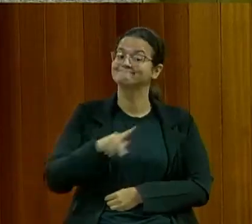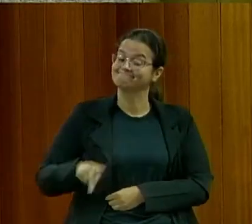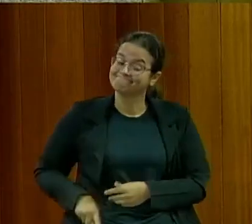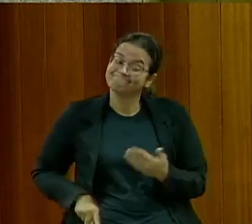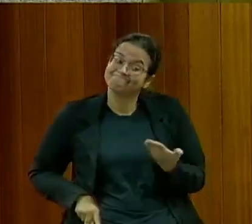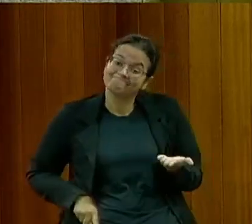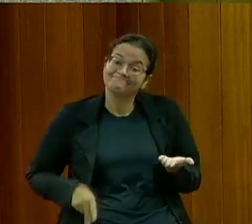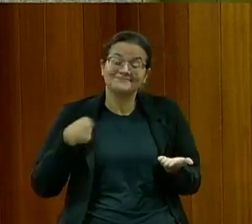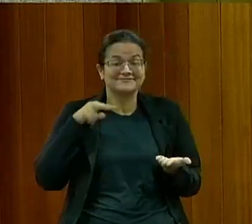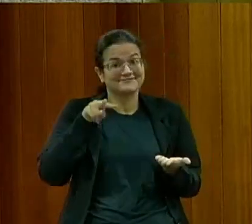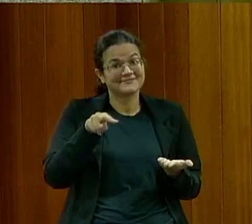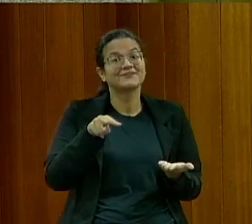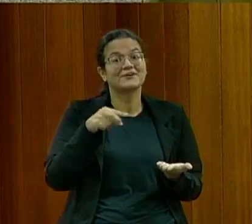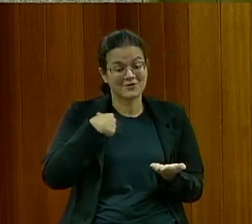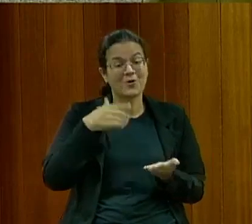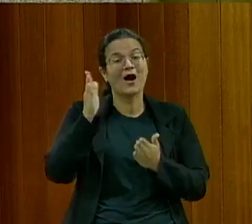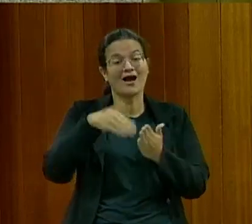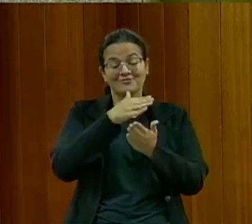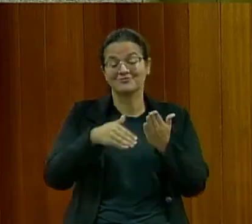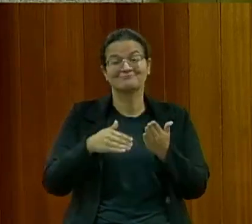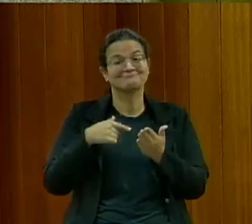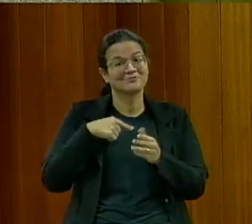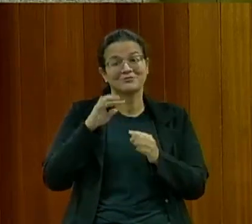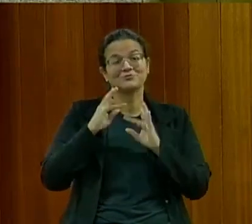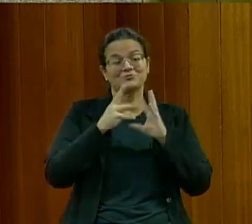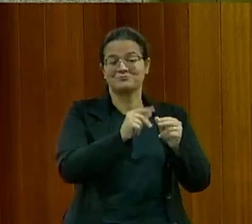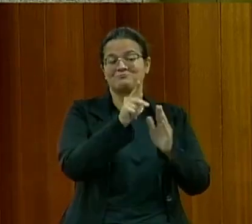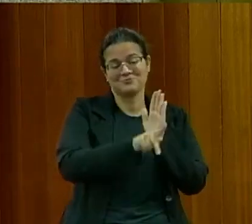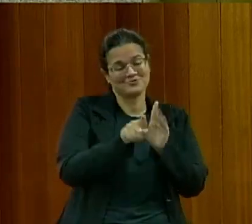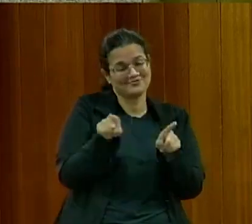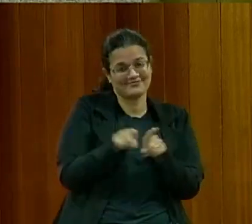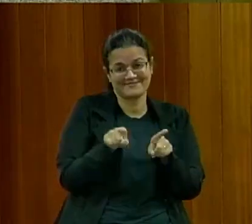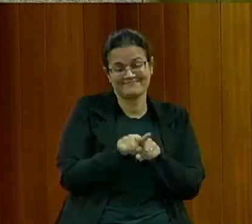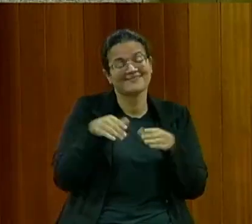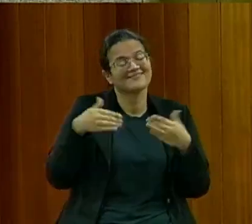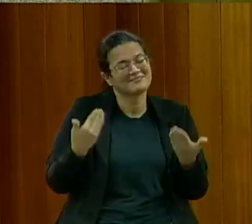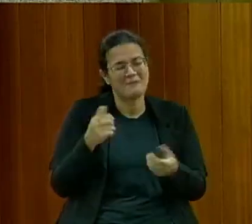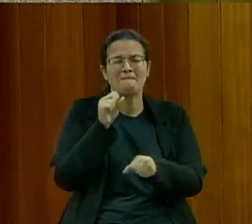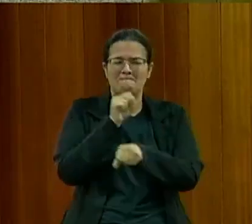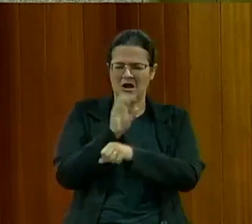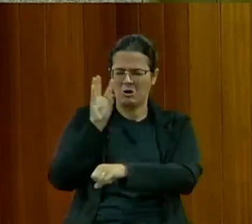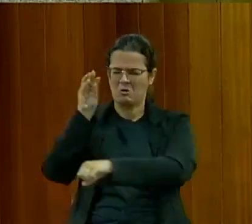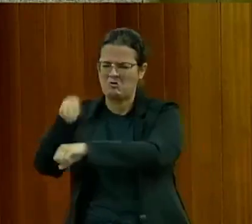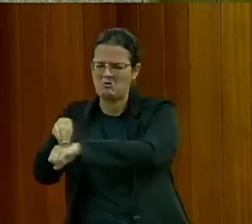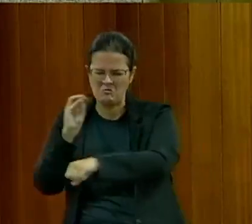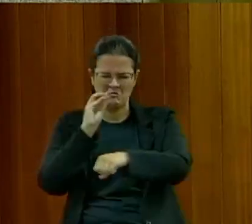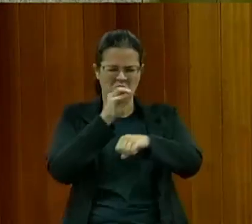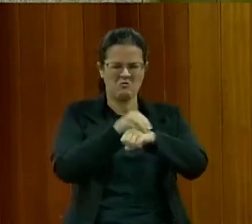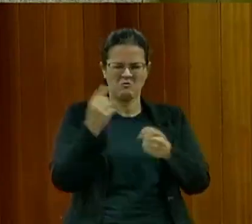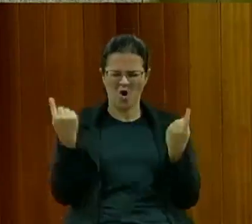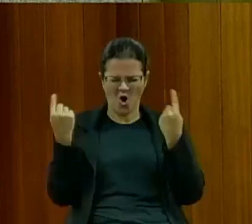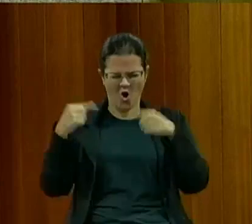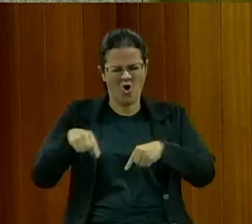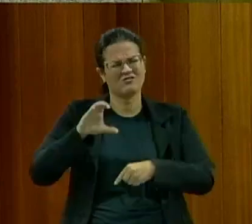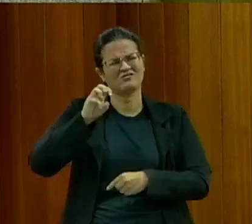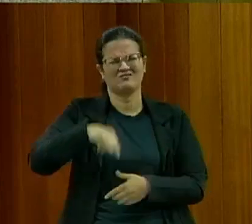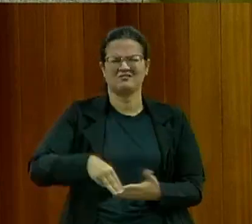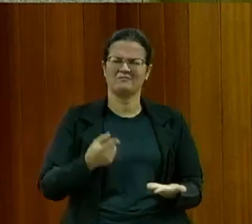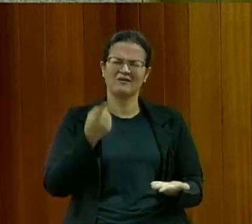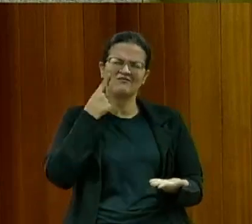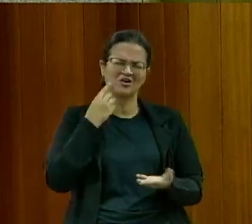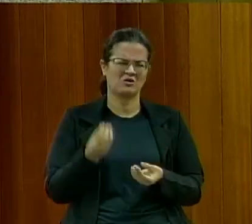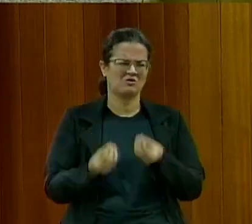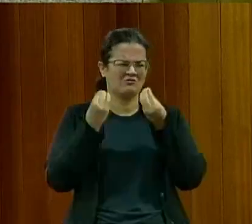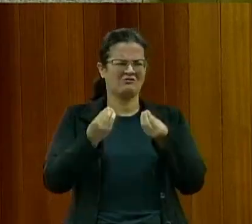votação. Então não vamos nessa onda, vamos largar de jogar contra a Câmara. Olha o escândalo que a Câmara apresentou